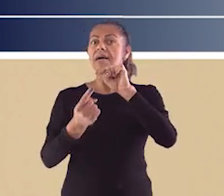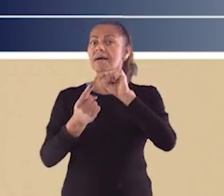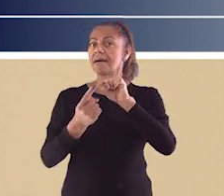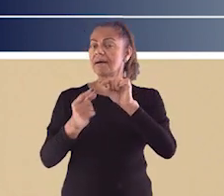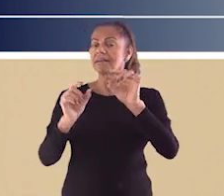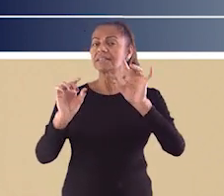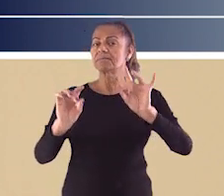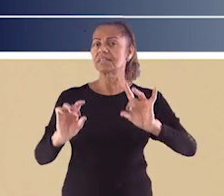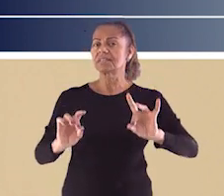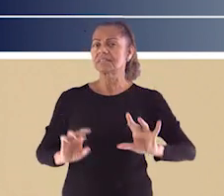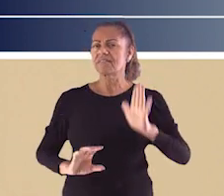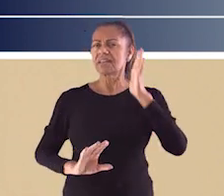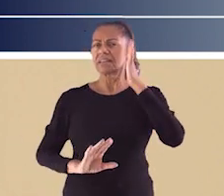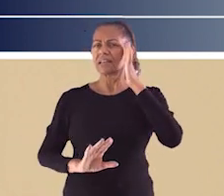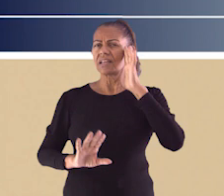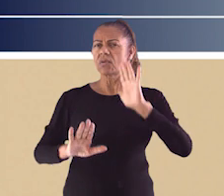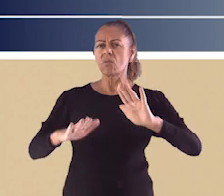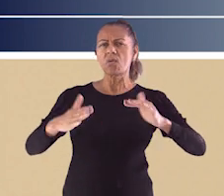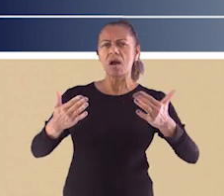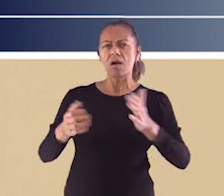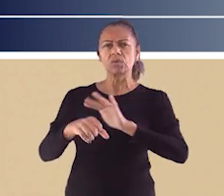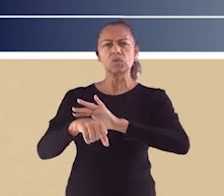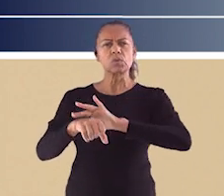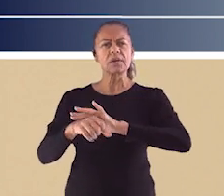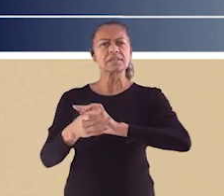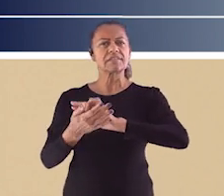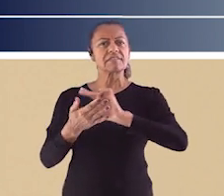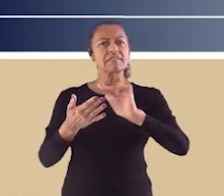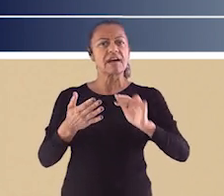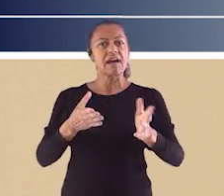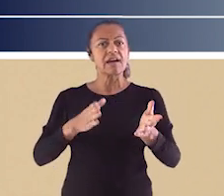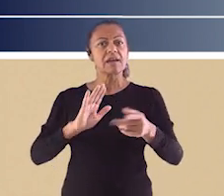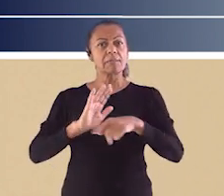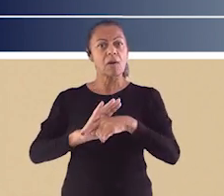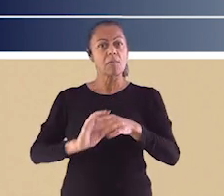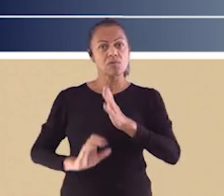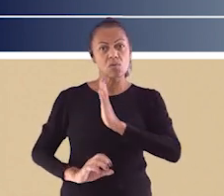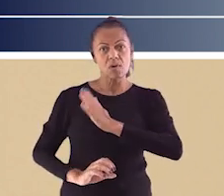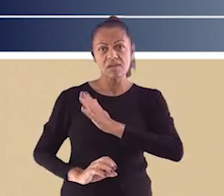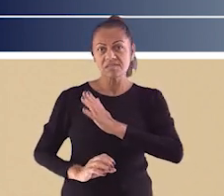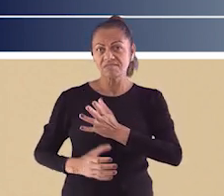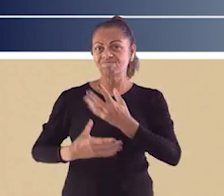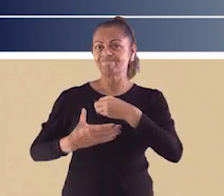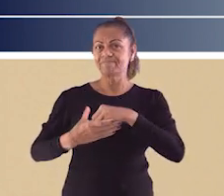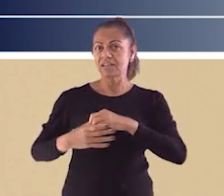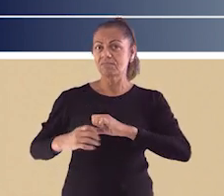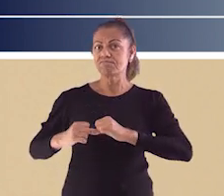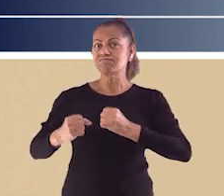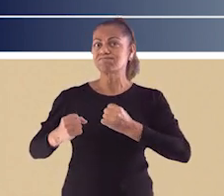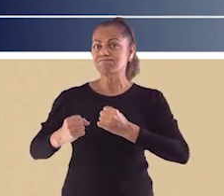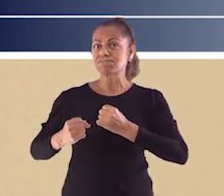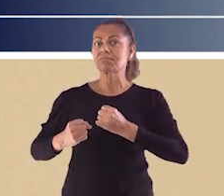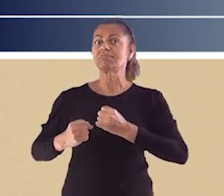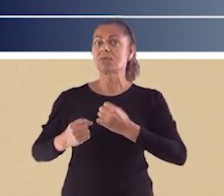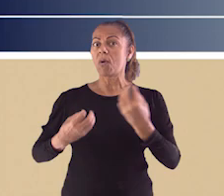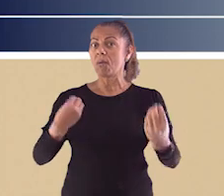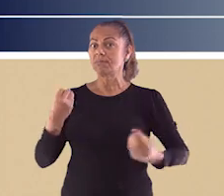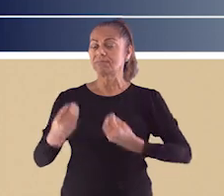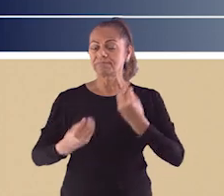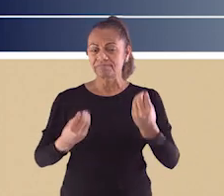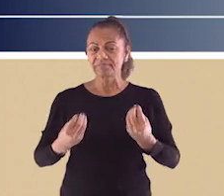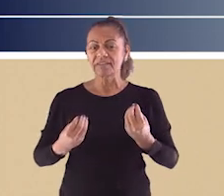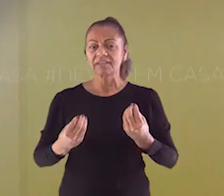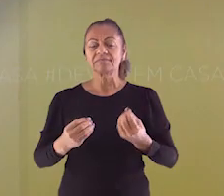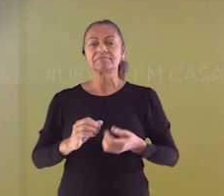quais são as principais doenças cardiovasculares e como acontecem em nosso corpo. E a partir de agora, vamos direto ao